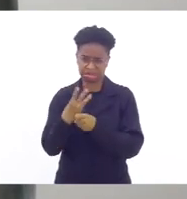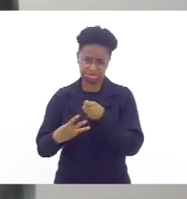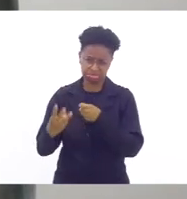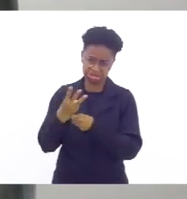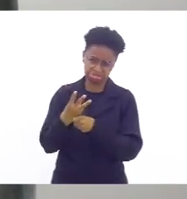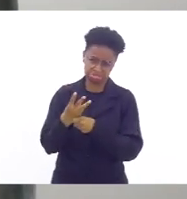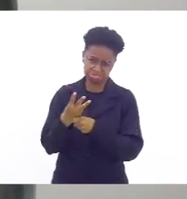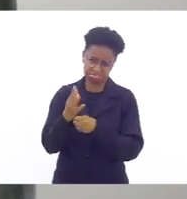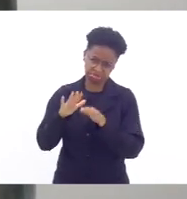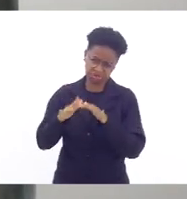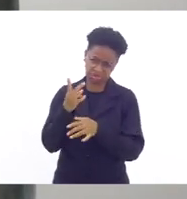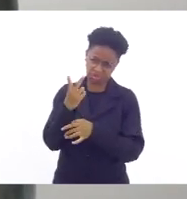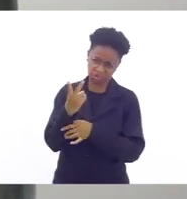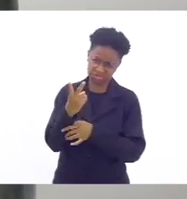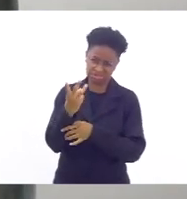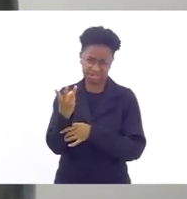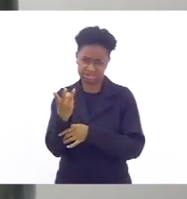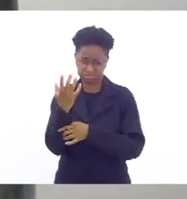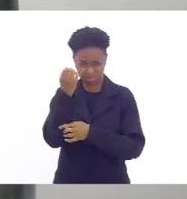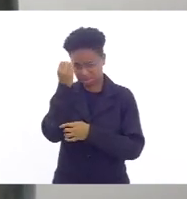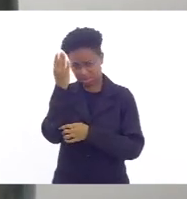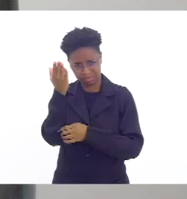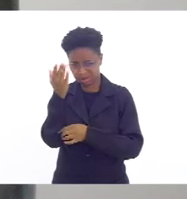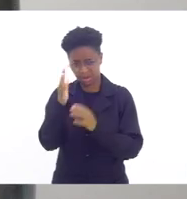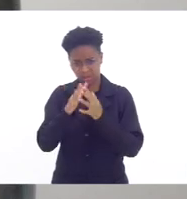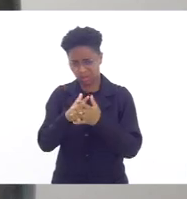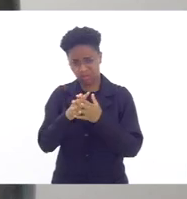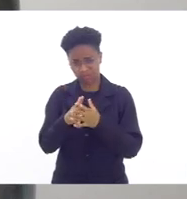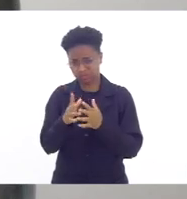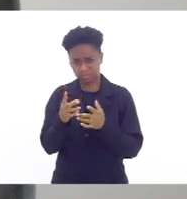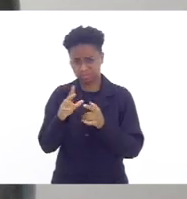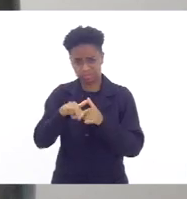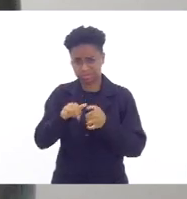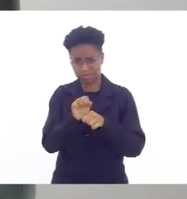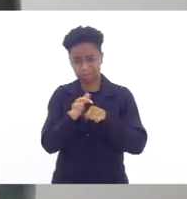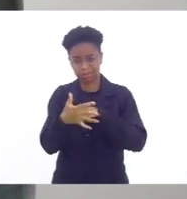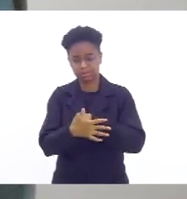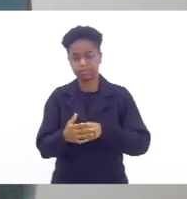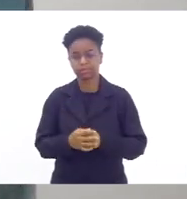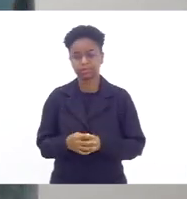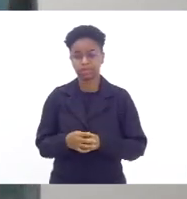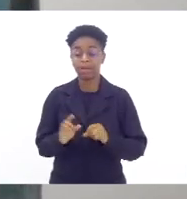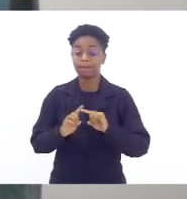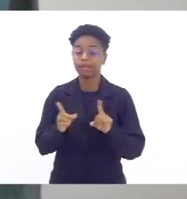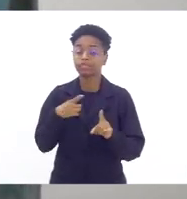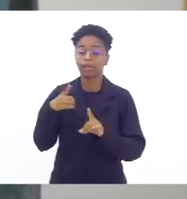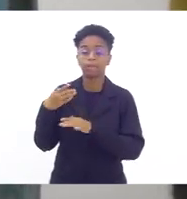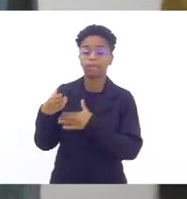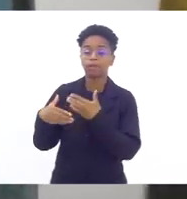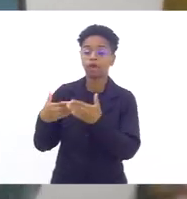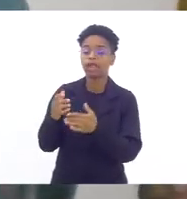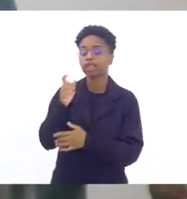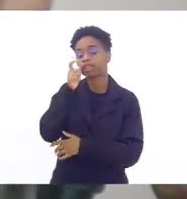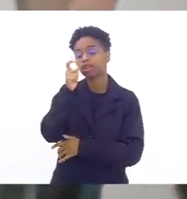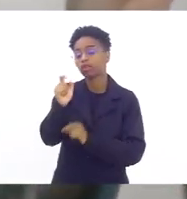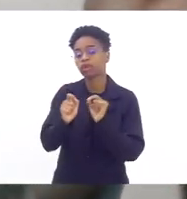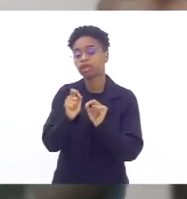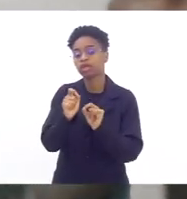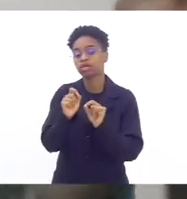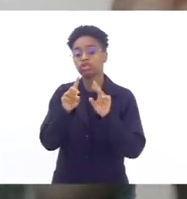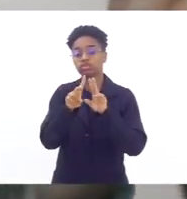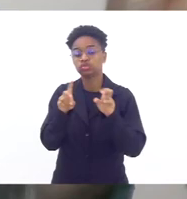talvez dois ou três por causa da pandemia ele faz confusão no tempo que era um processo interessante sobre